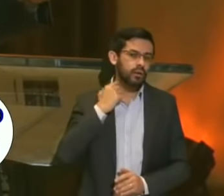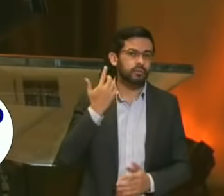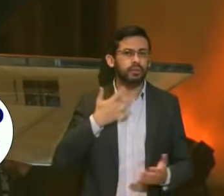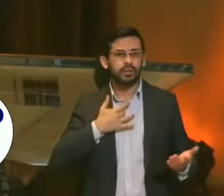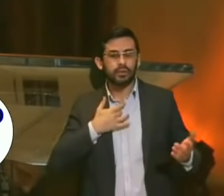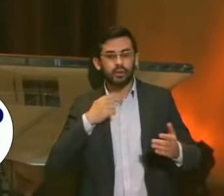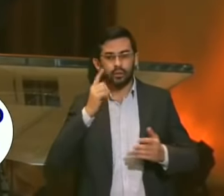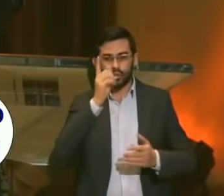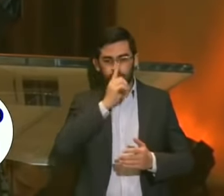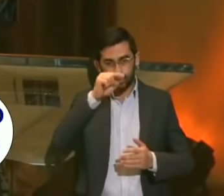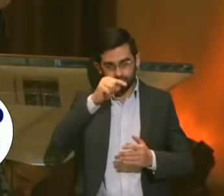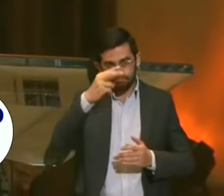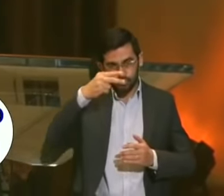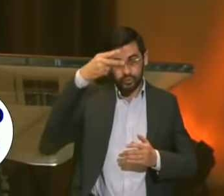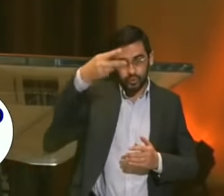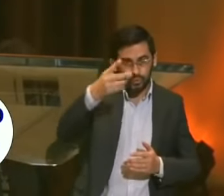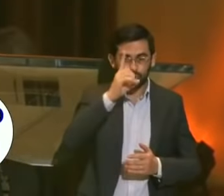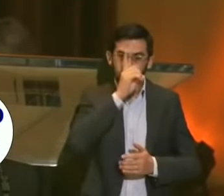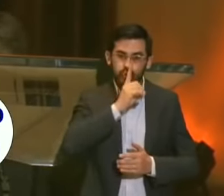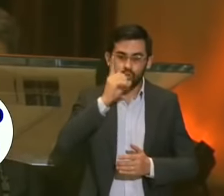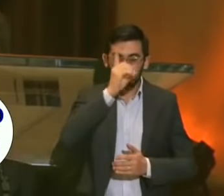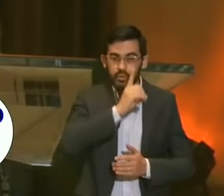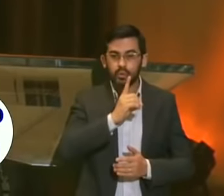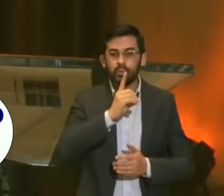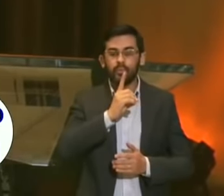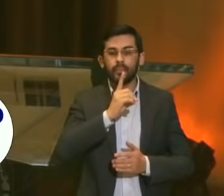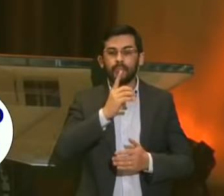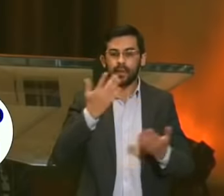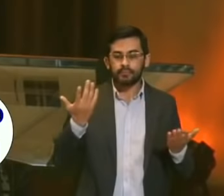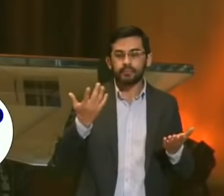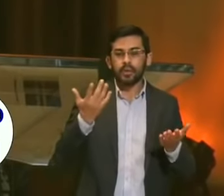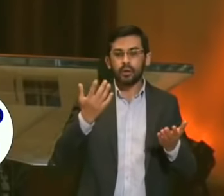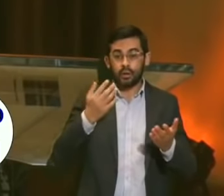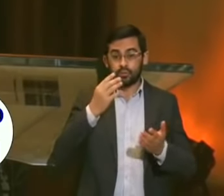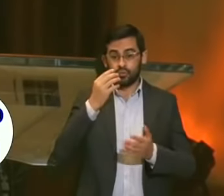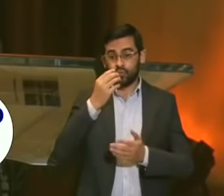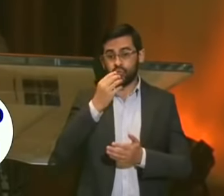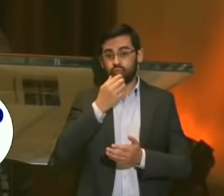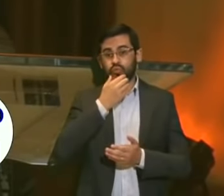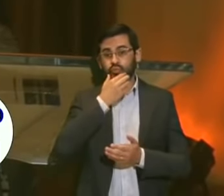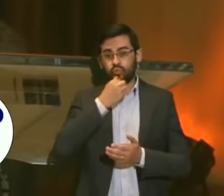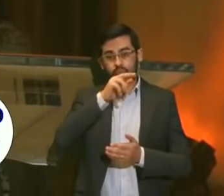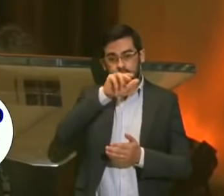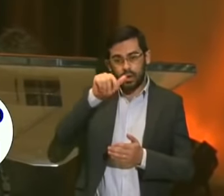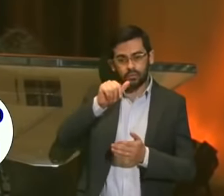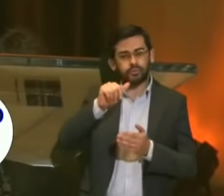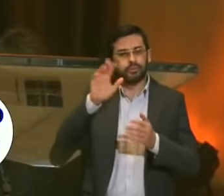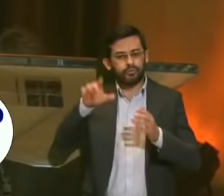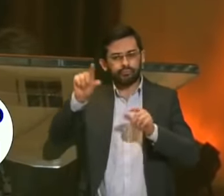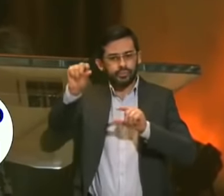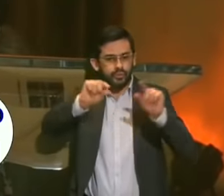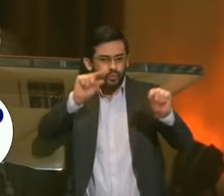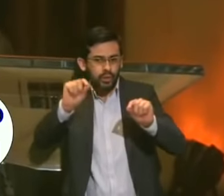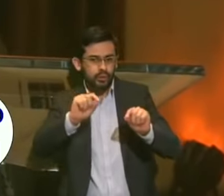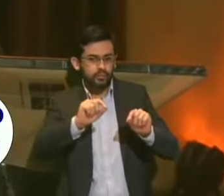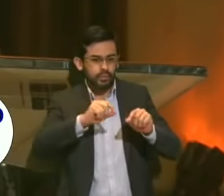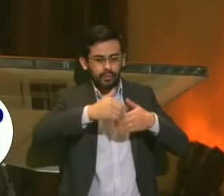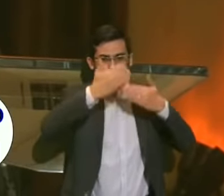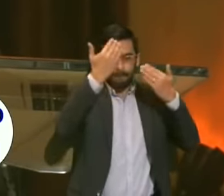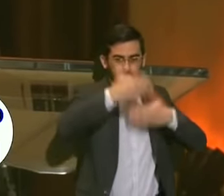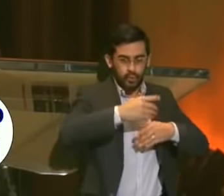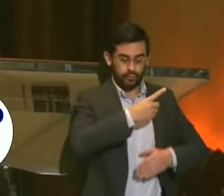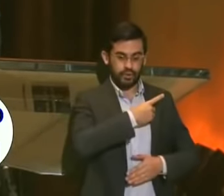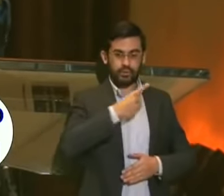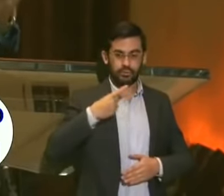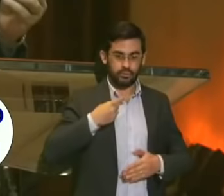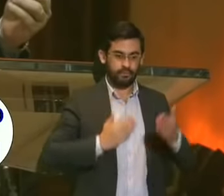esse próximo domingo, o outro, que é quando aqueles irmãos que foram separados para a prova do diaconato,